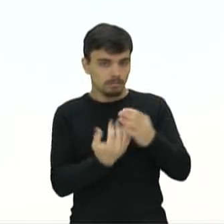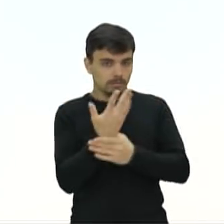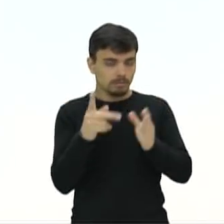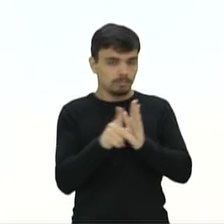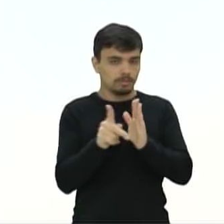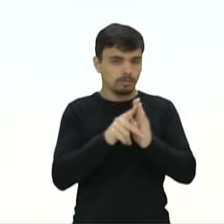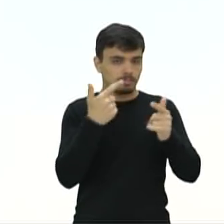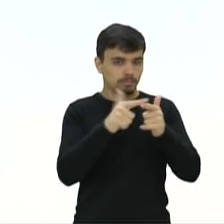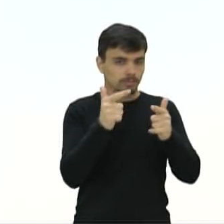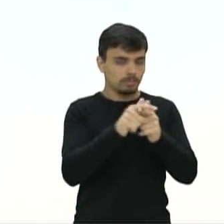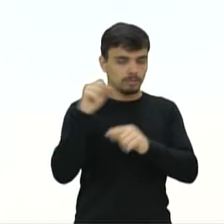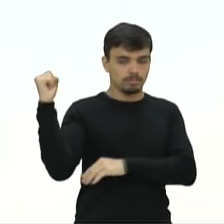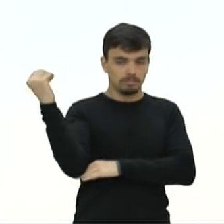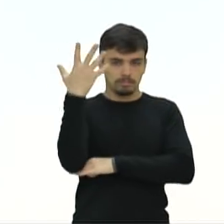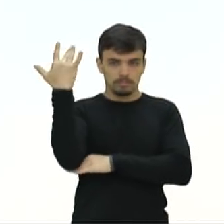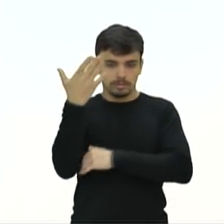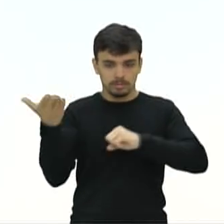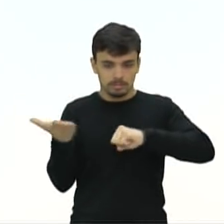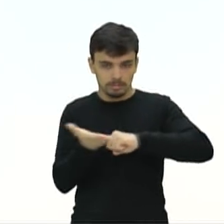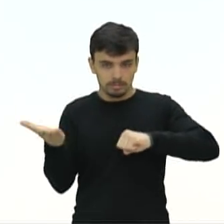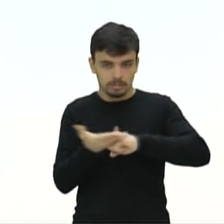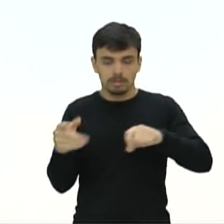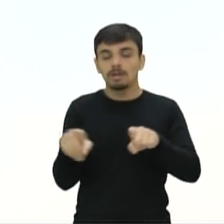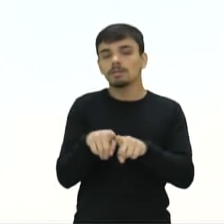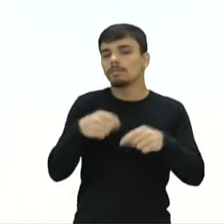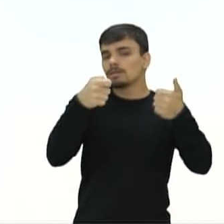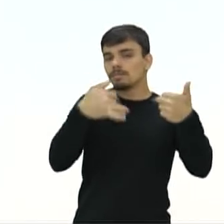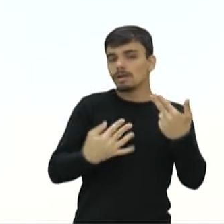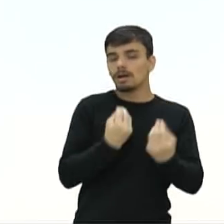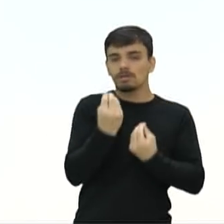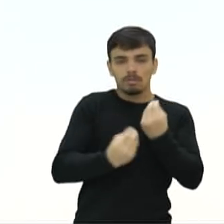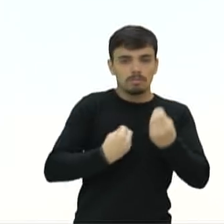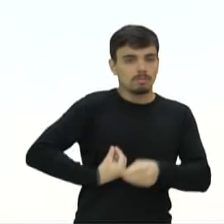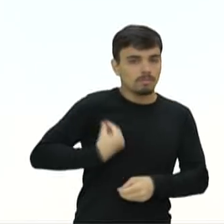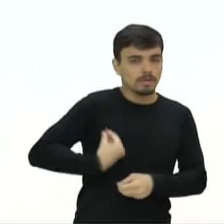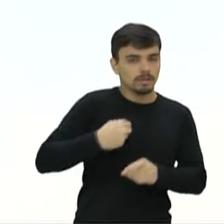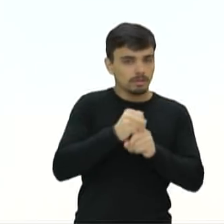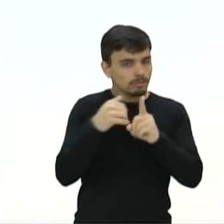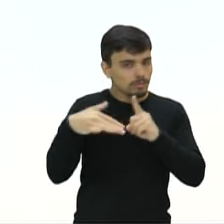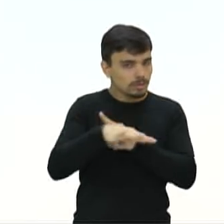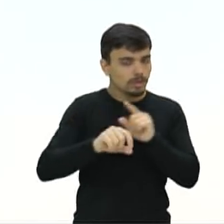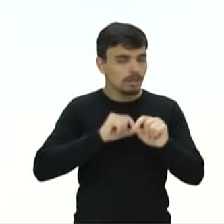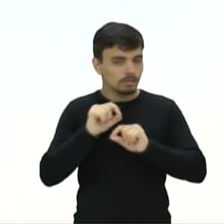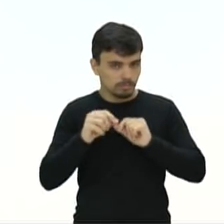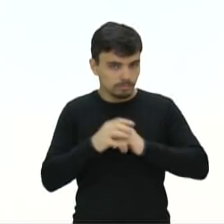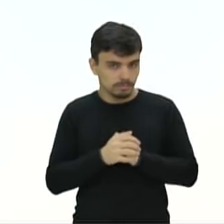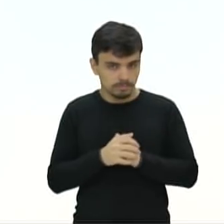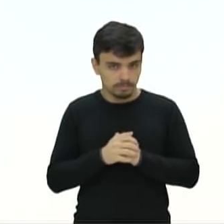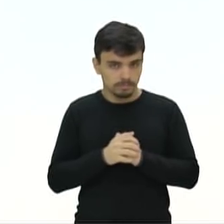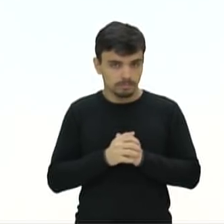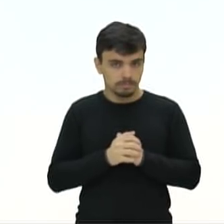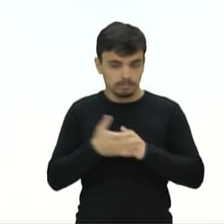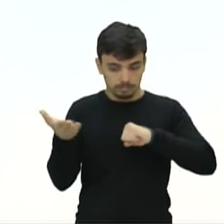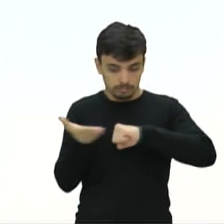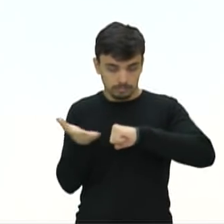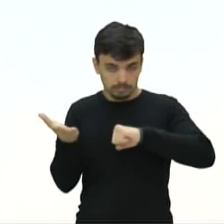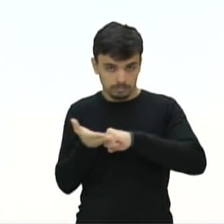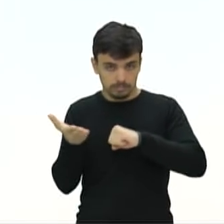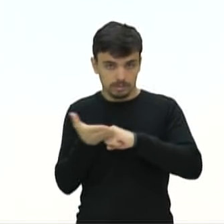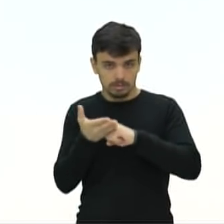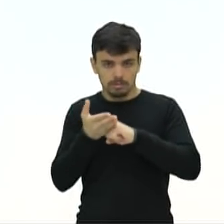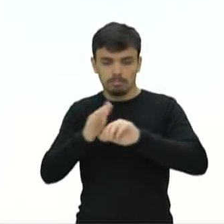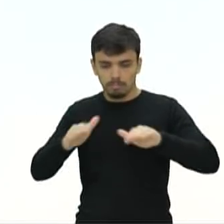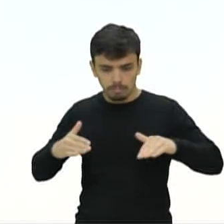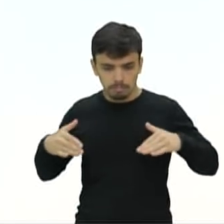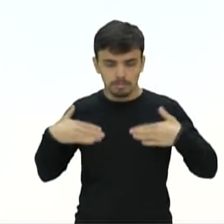dos problemas ambientais contemporâneos e explicar de que forma o modo de vida da sociedade contemporânea impacta